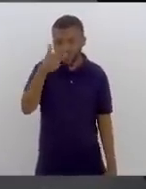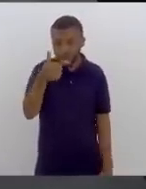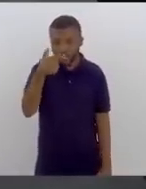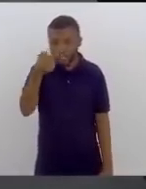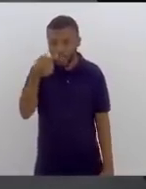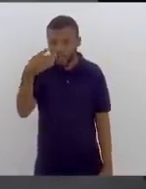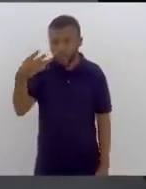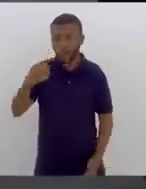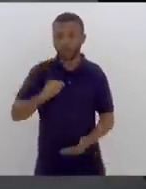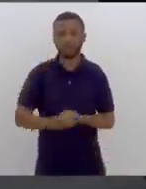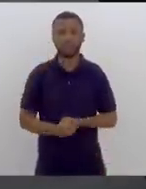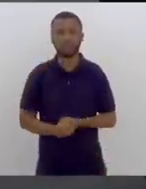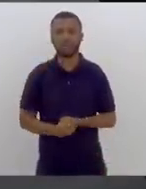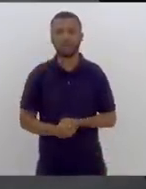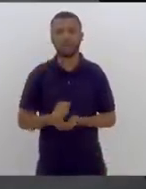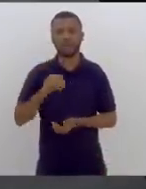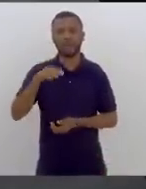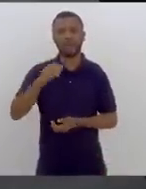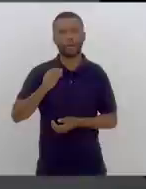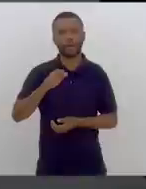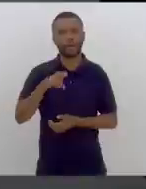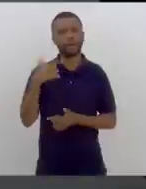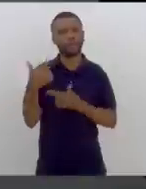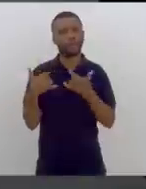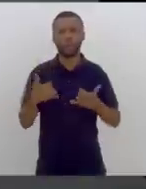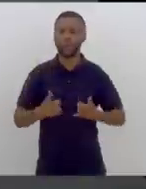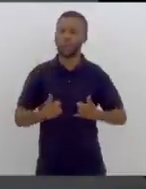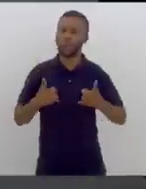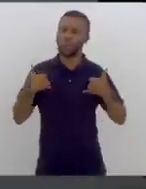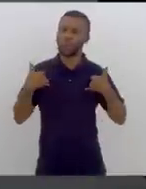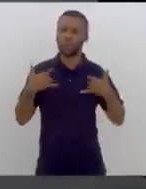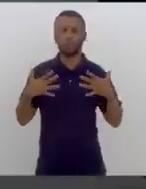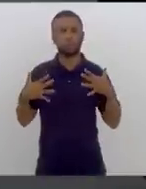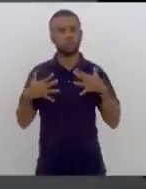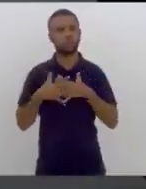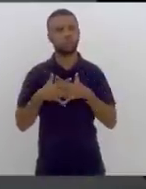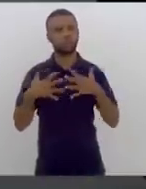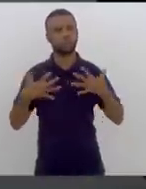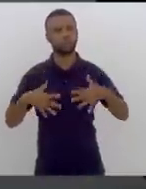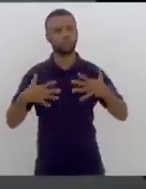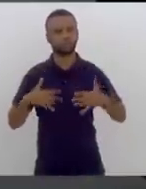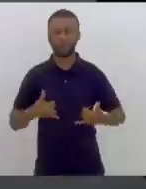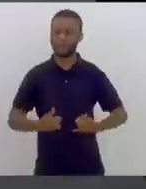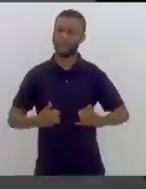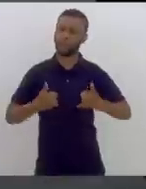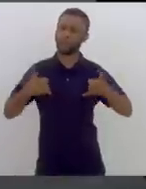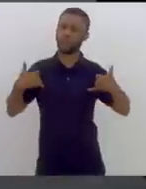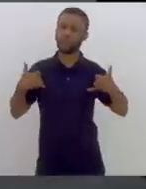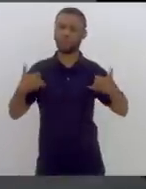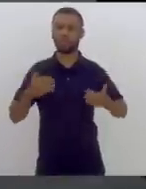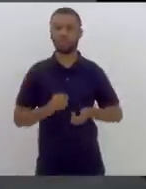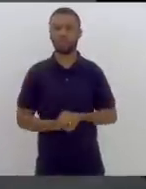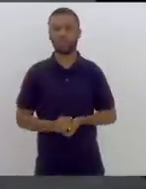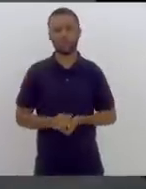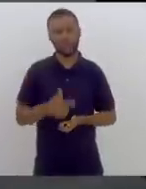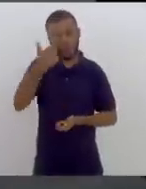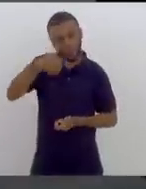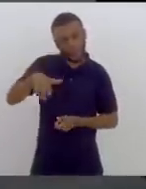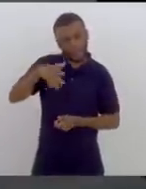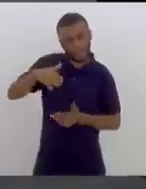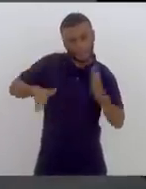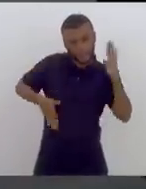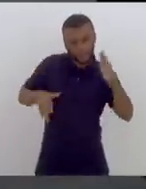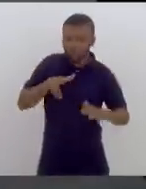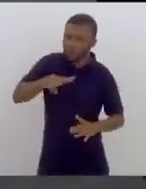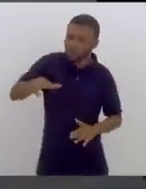Amaral trabalhei com muito orgulho muito orgulho eu não sou bandido